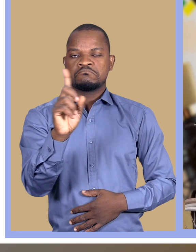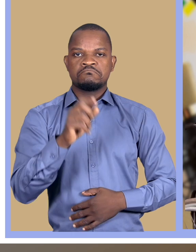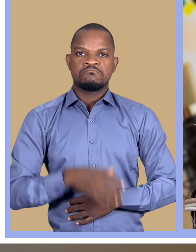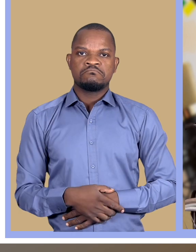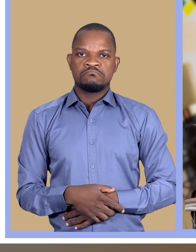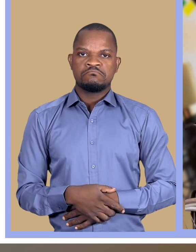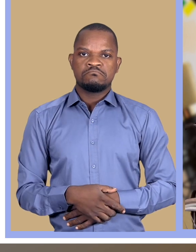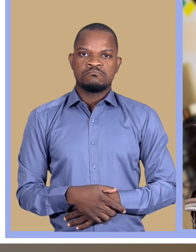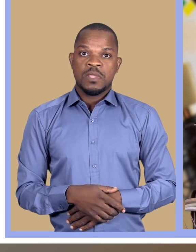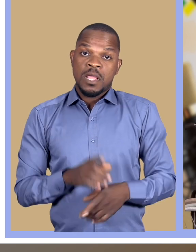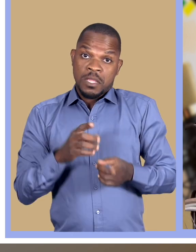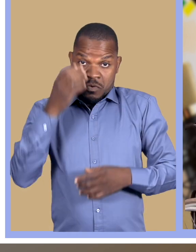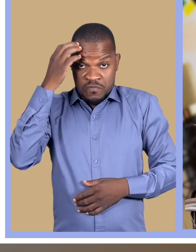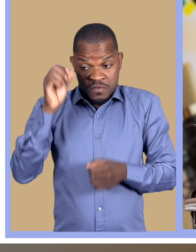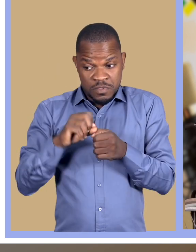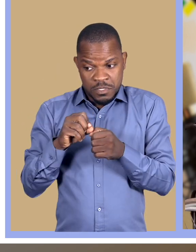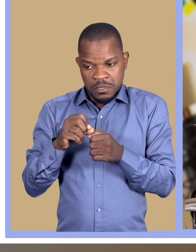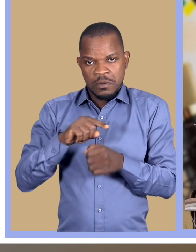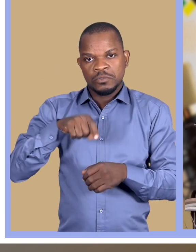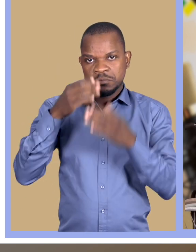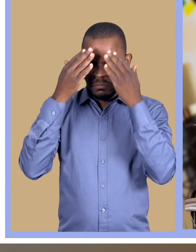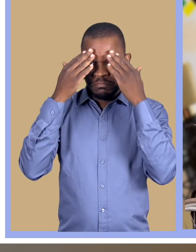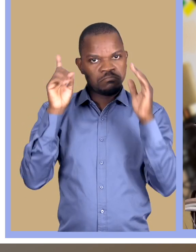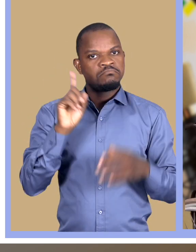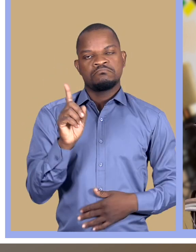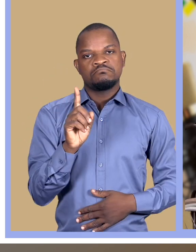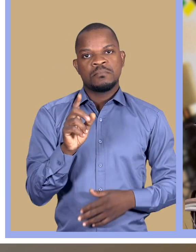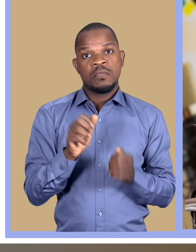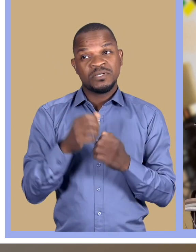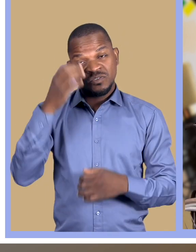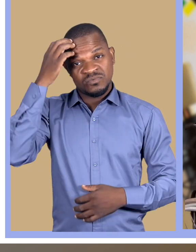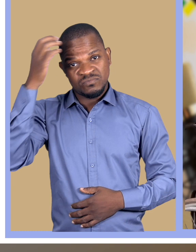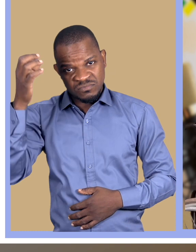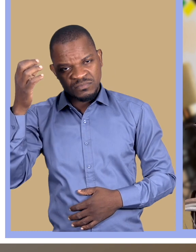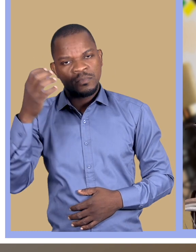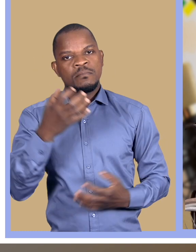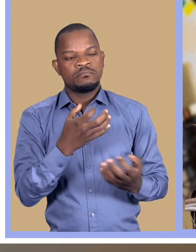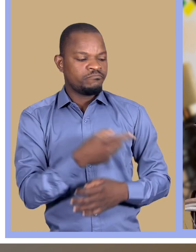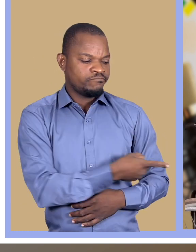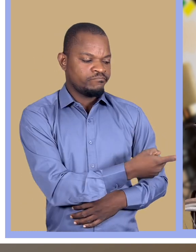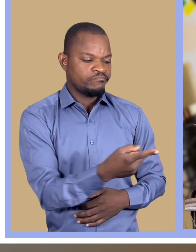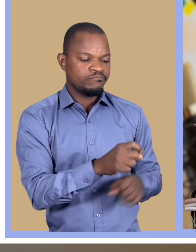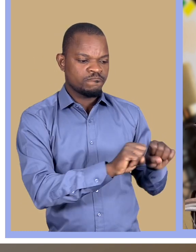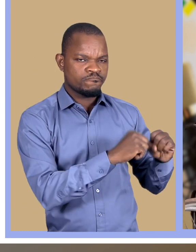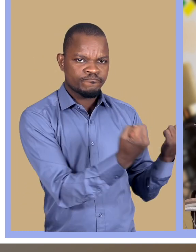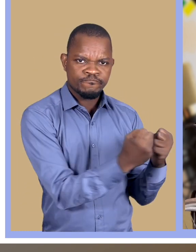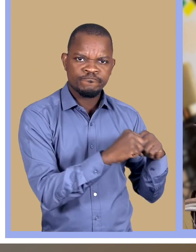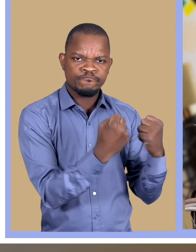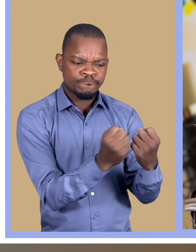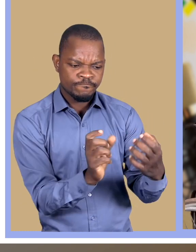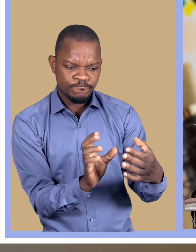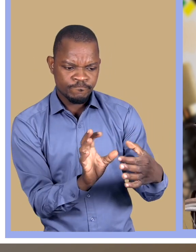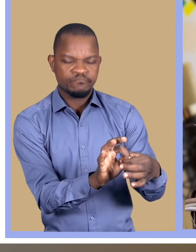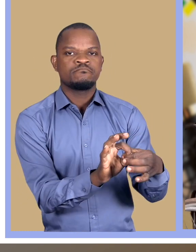onde. O governo, o Estado precisa destas organizações para criar esta base sólida, para